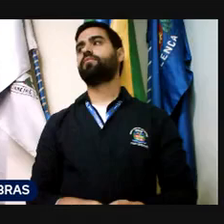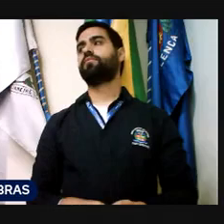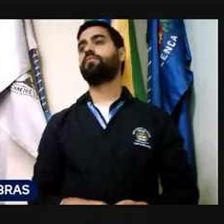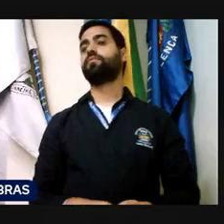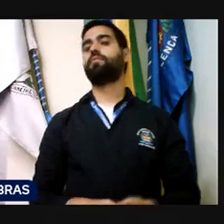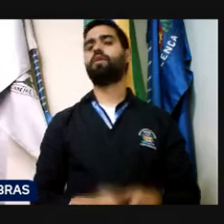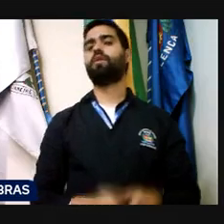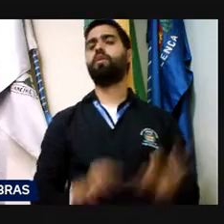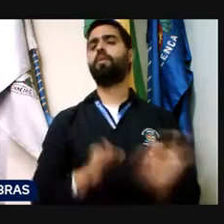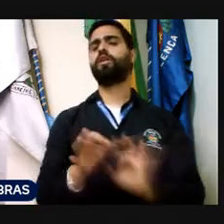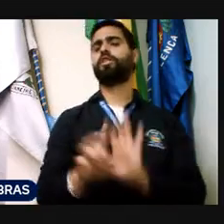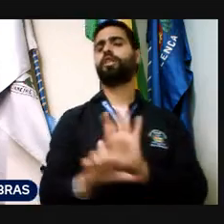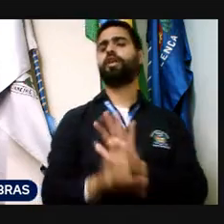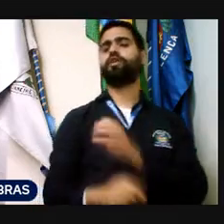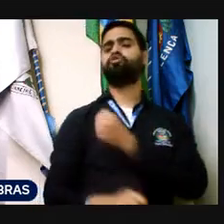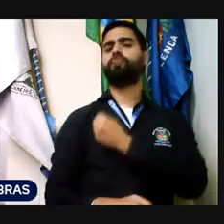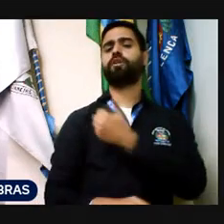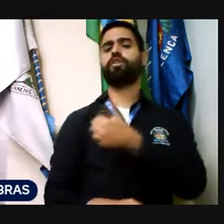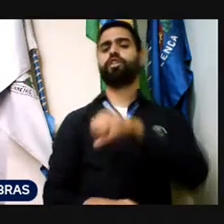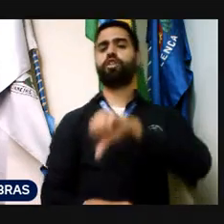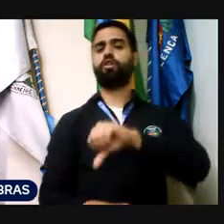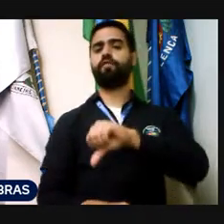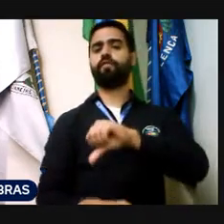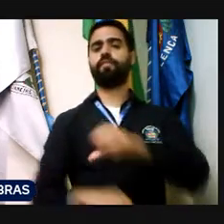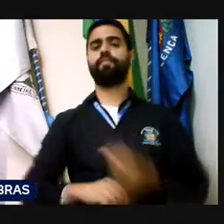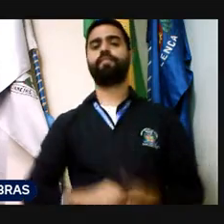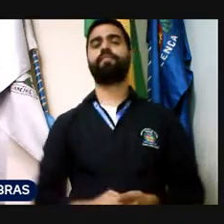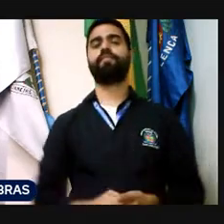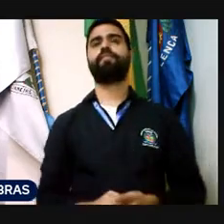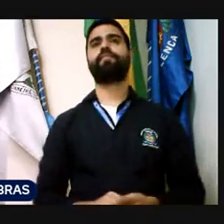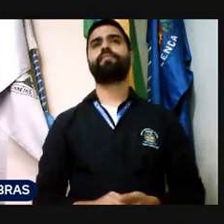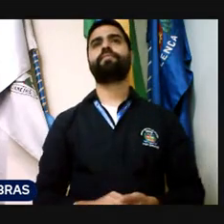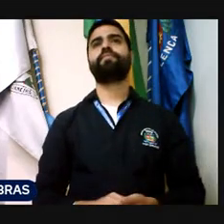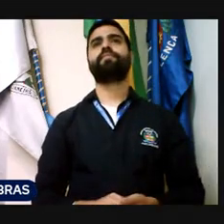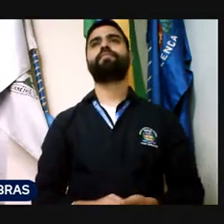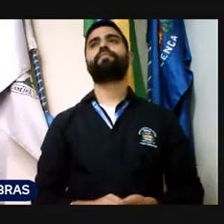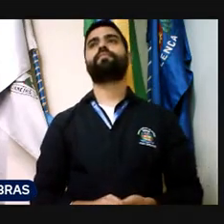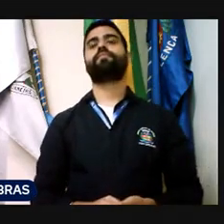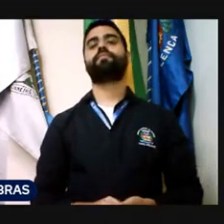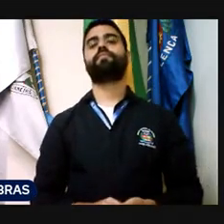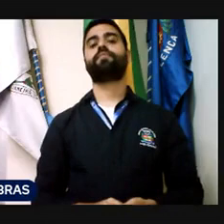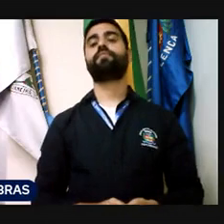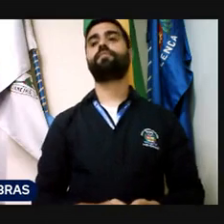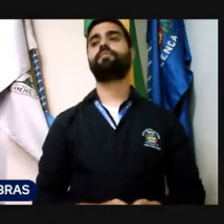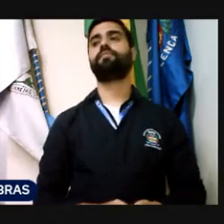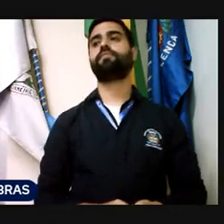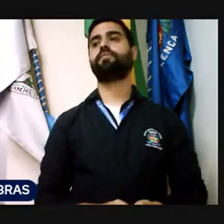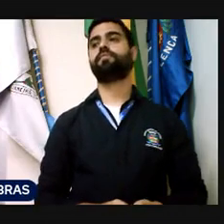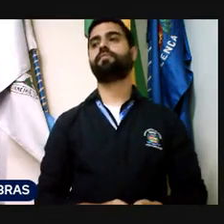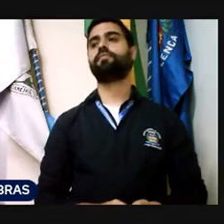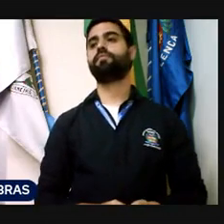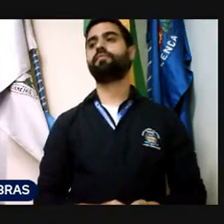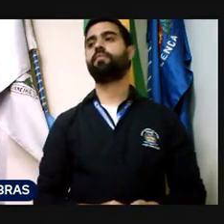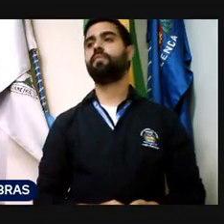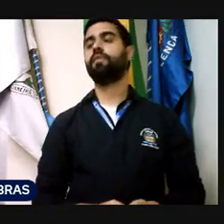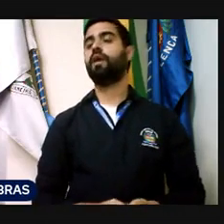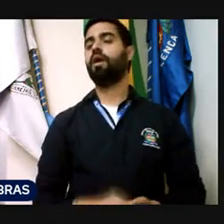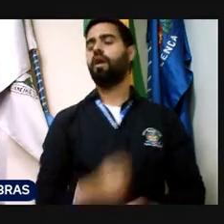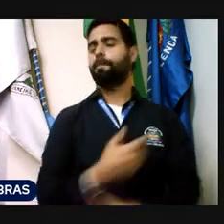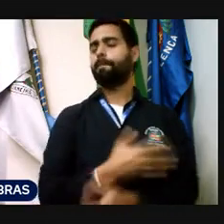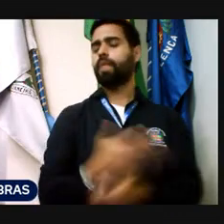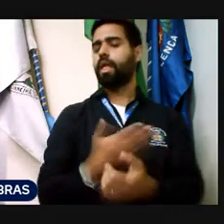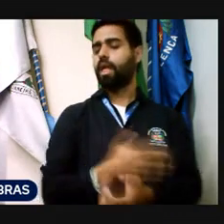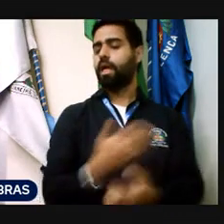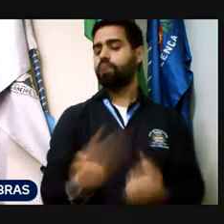Projeto de Lei número 19, de 2021. Prática de atividade física, vereador Bernardo